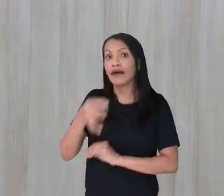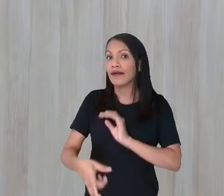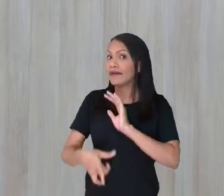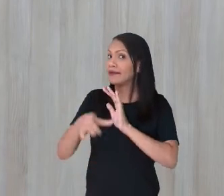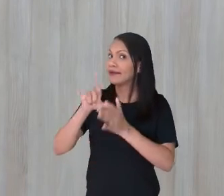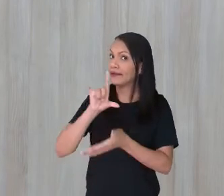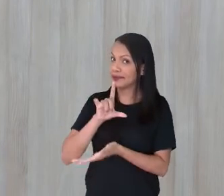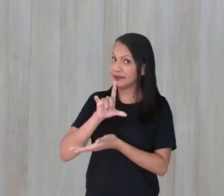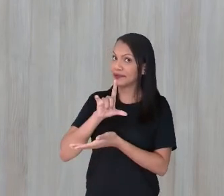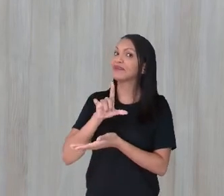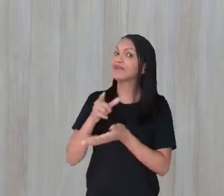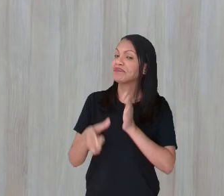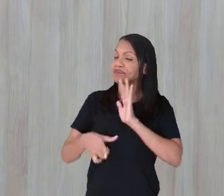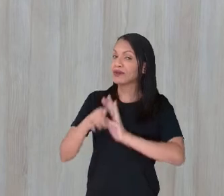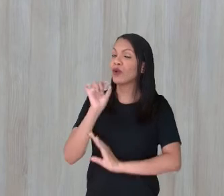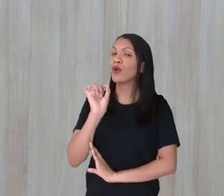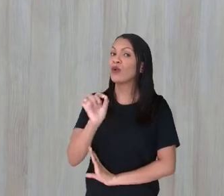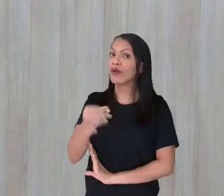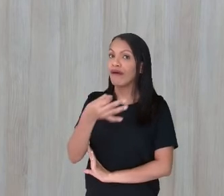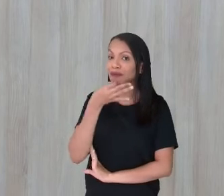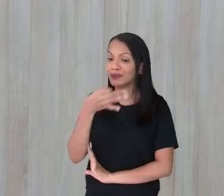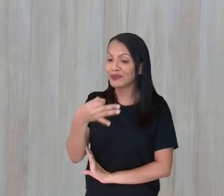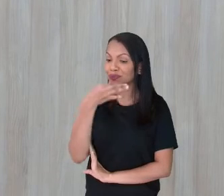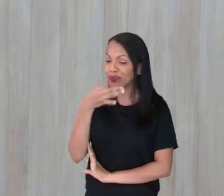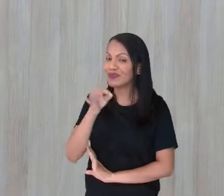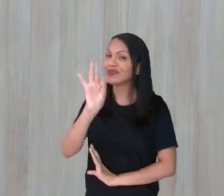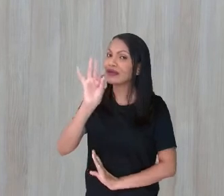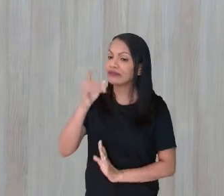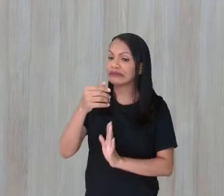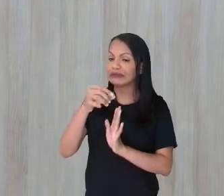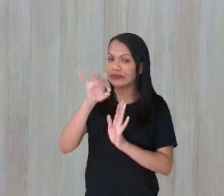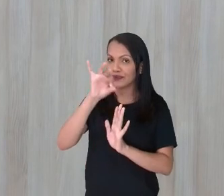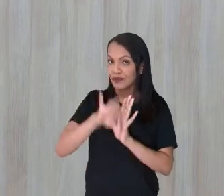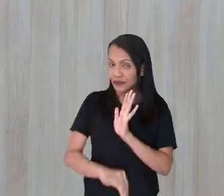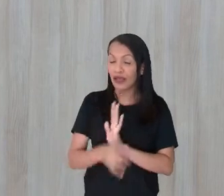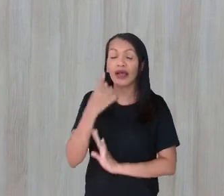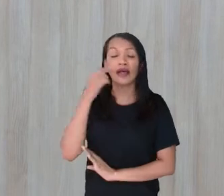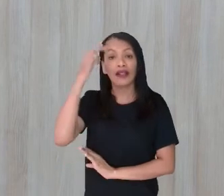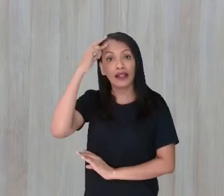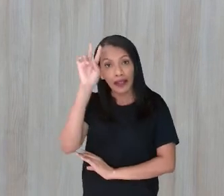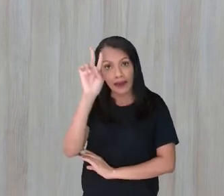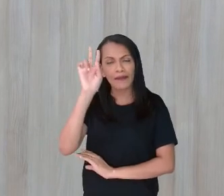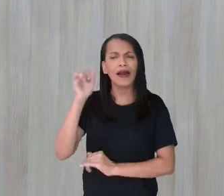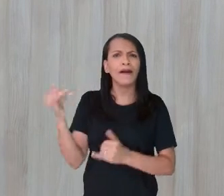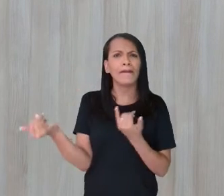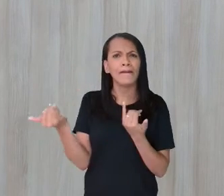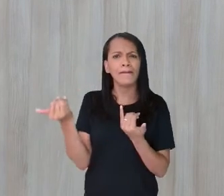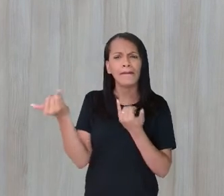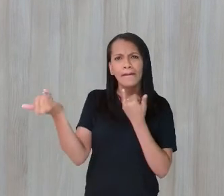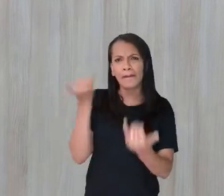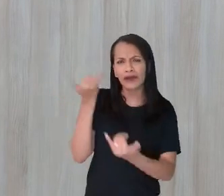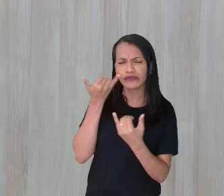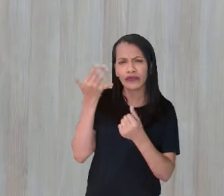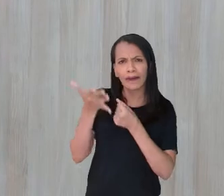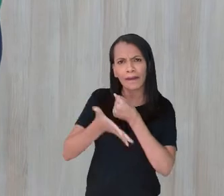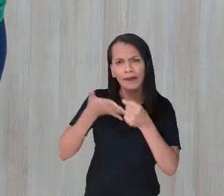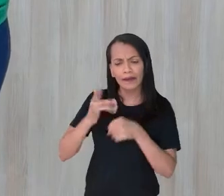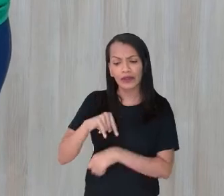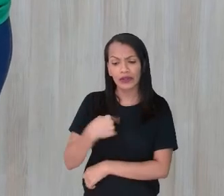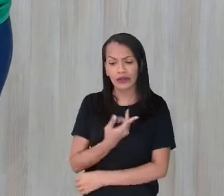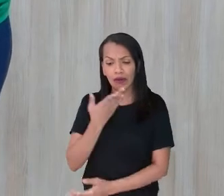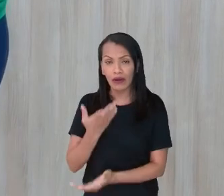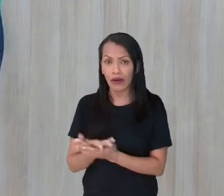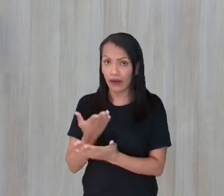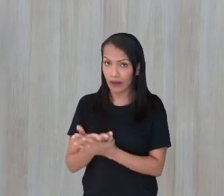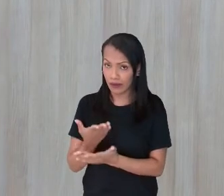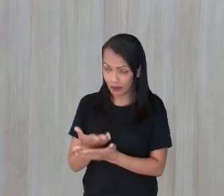Antes de falar o que é artigo de opinião, quero lembrar, aquele lembrete basiquinho, que a nossa aula